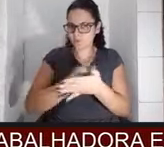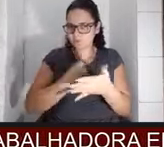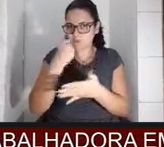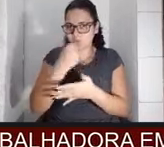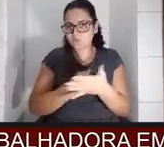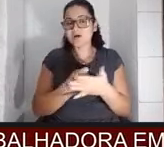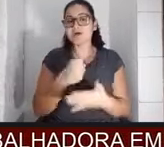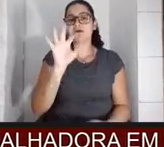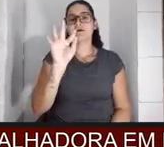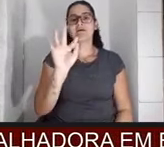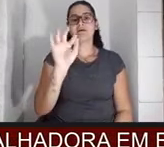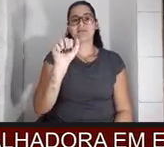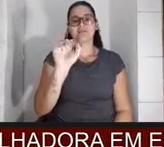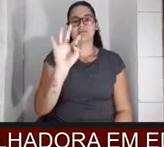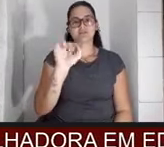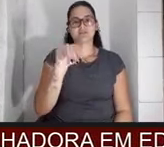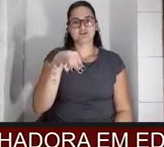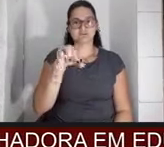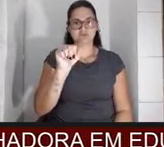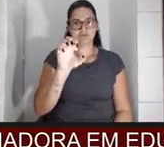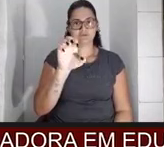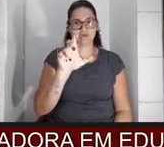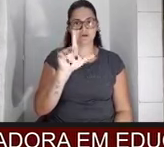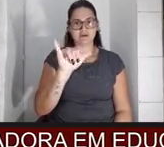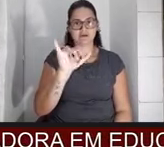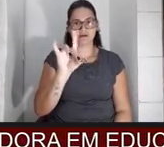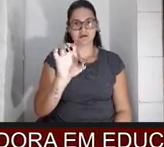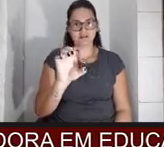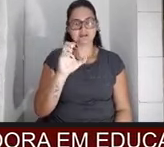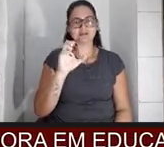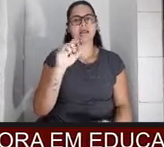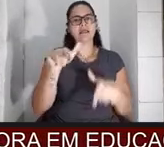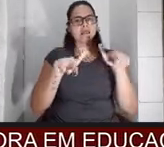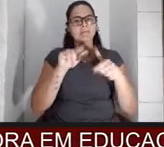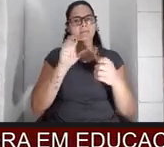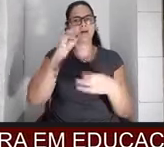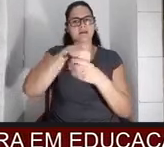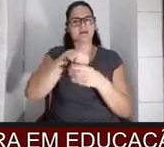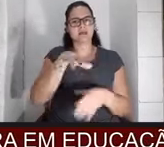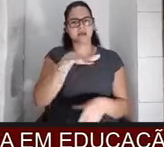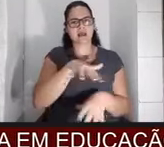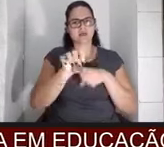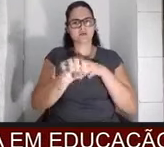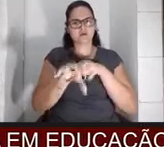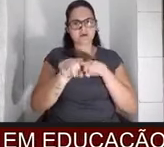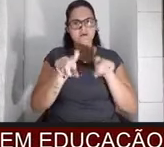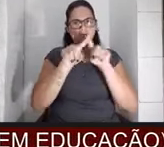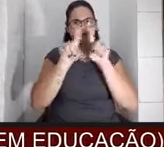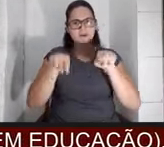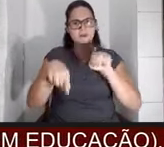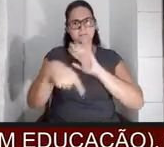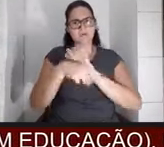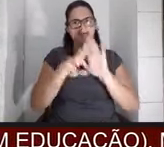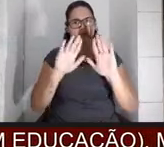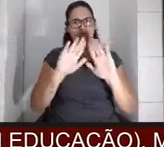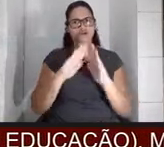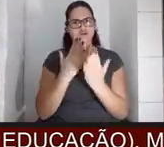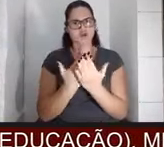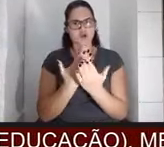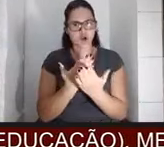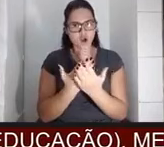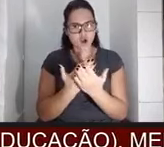Fátima Cleide, é trabalhadora em educação, funcionária de escola, habilitada